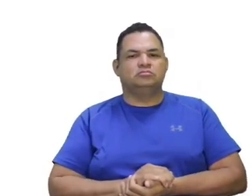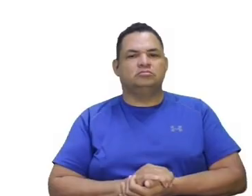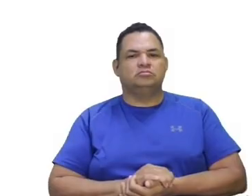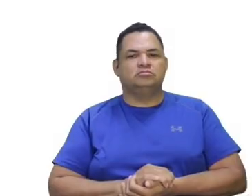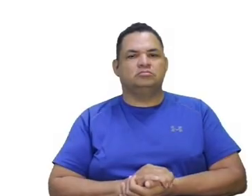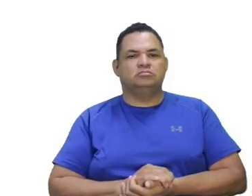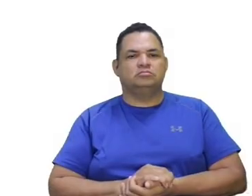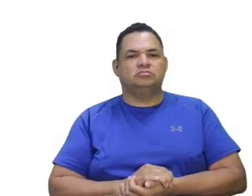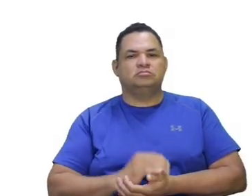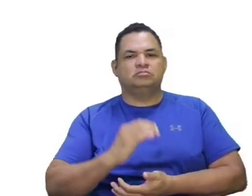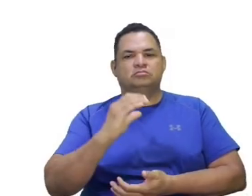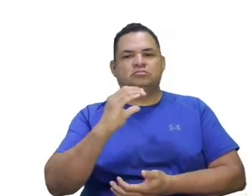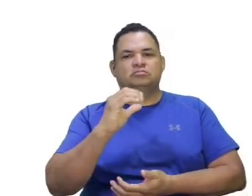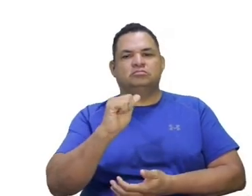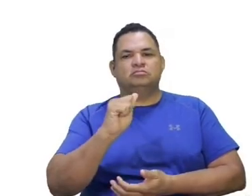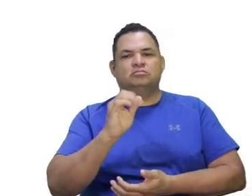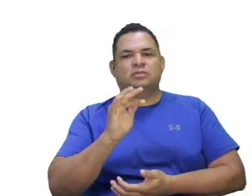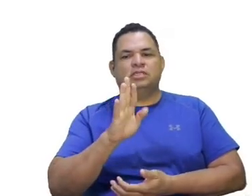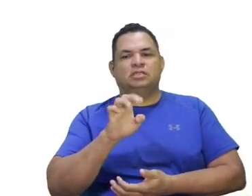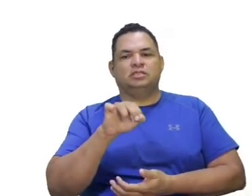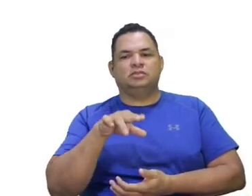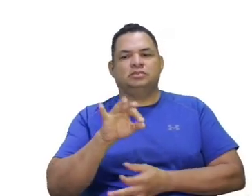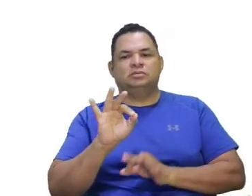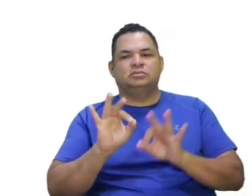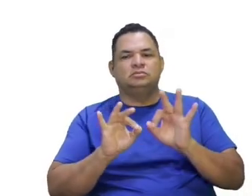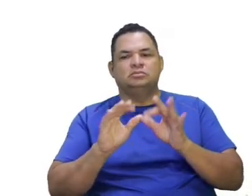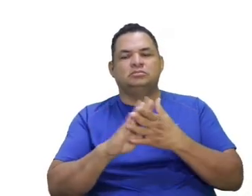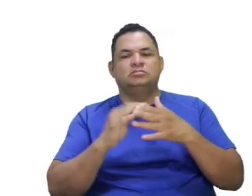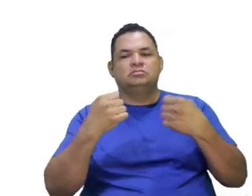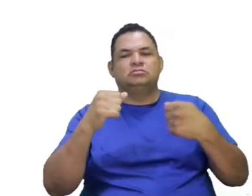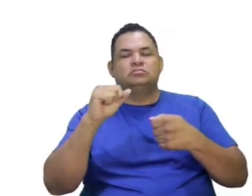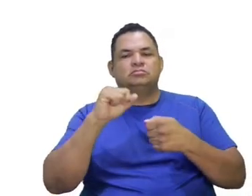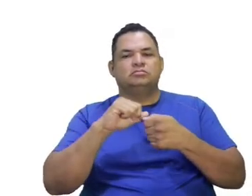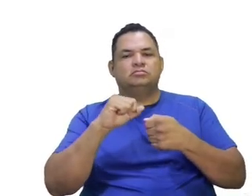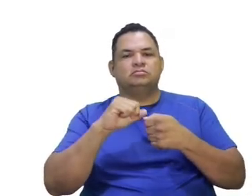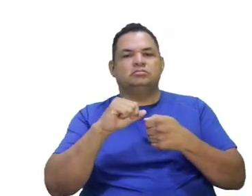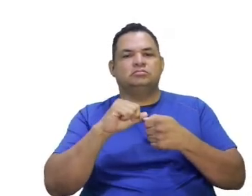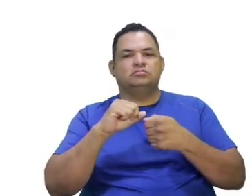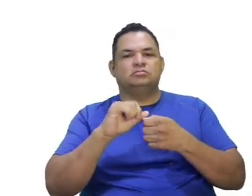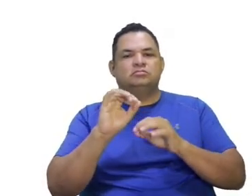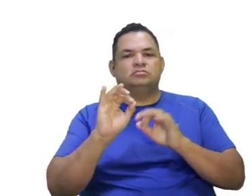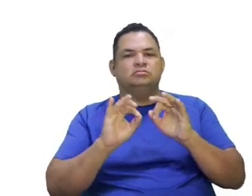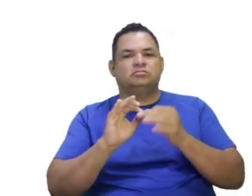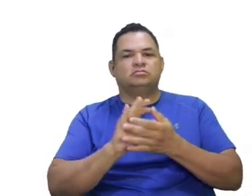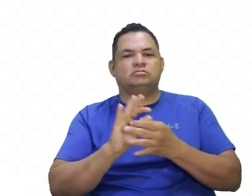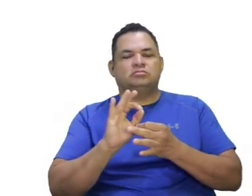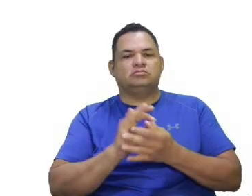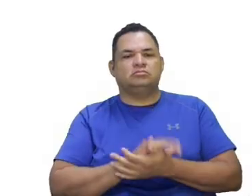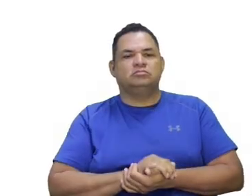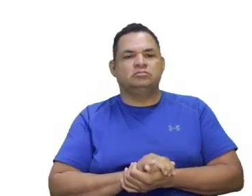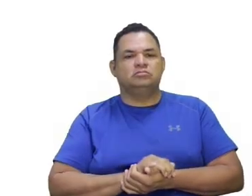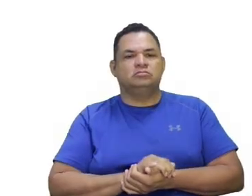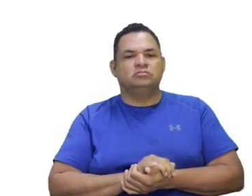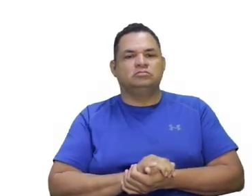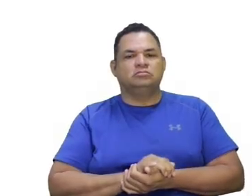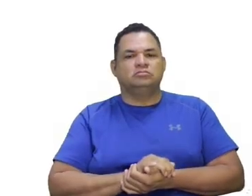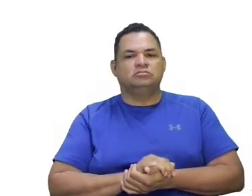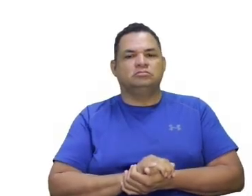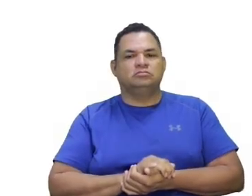Os cátions. O que eu vou precisar fazer? Eu vou fazer a distribuição do átomo